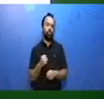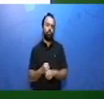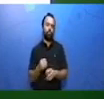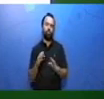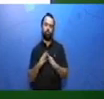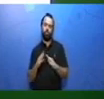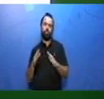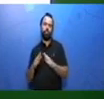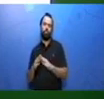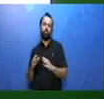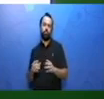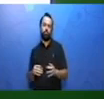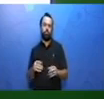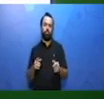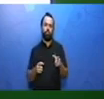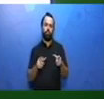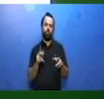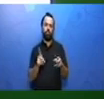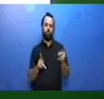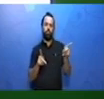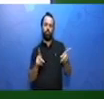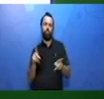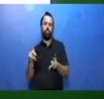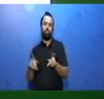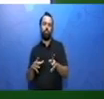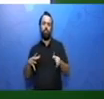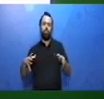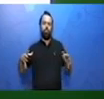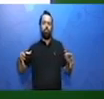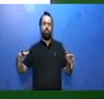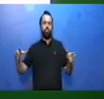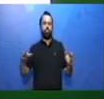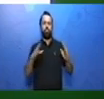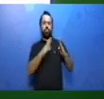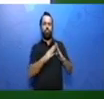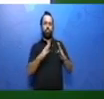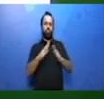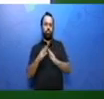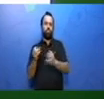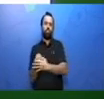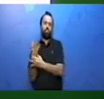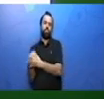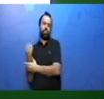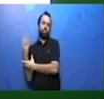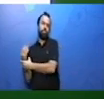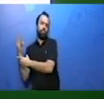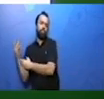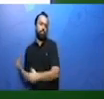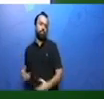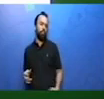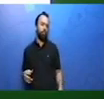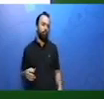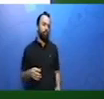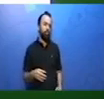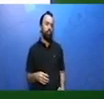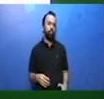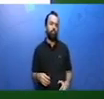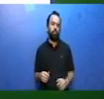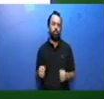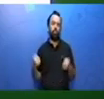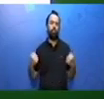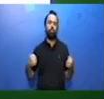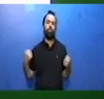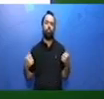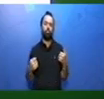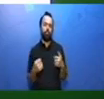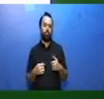população desse local aumenta e mais casas são construídas. Surgem então algumas necessidades. O que fazer com o